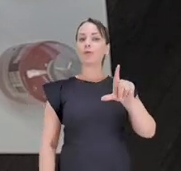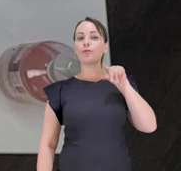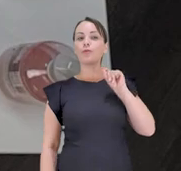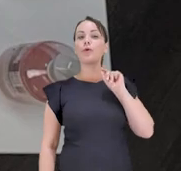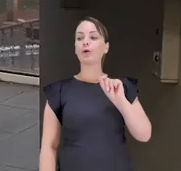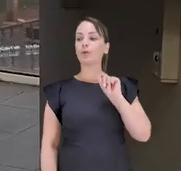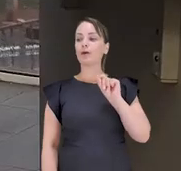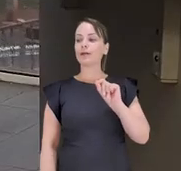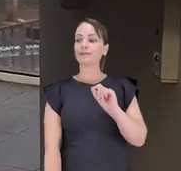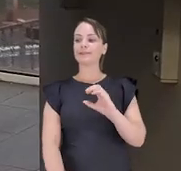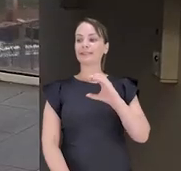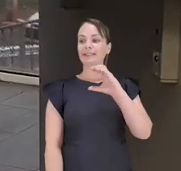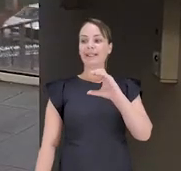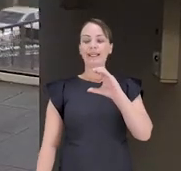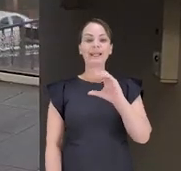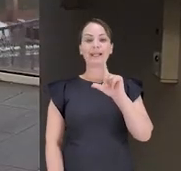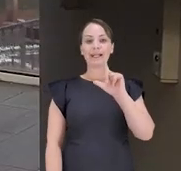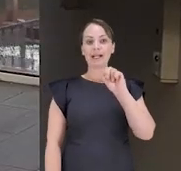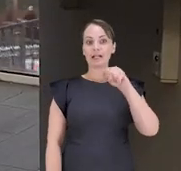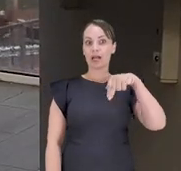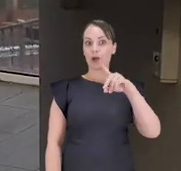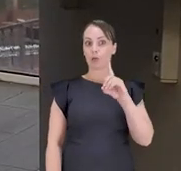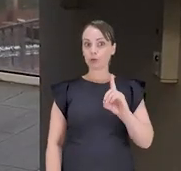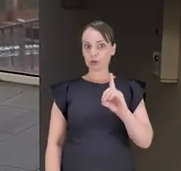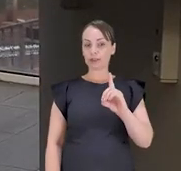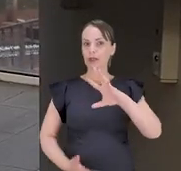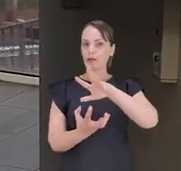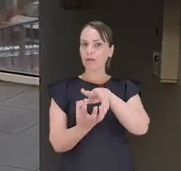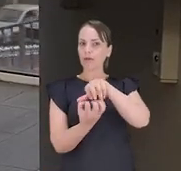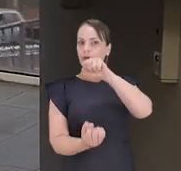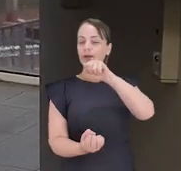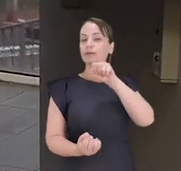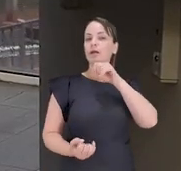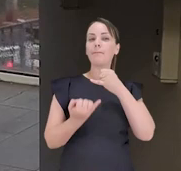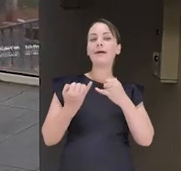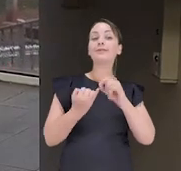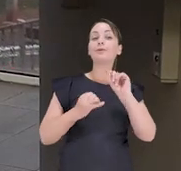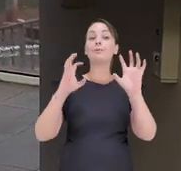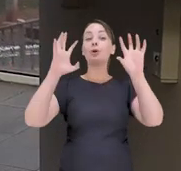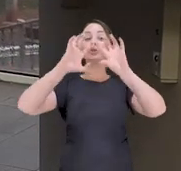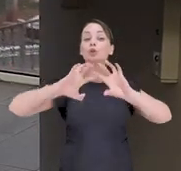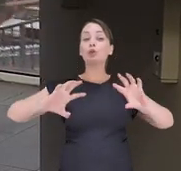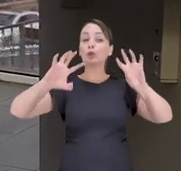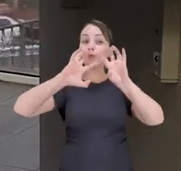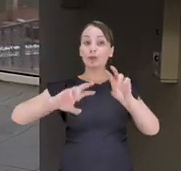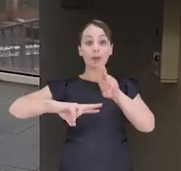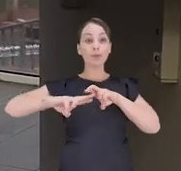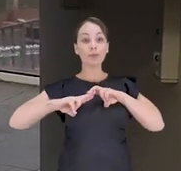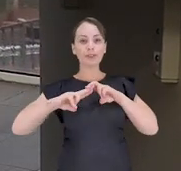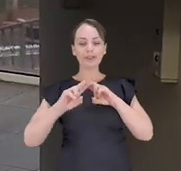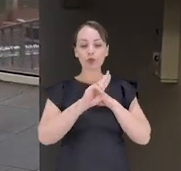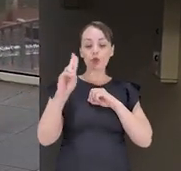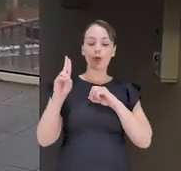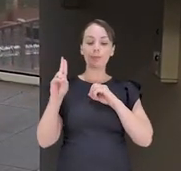é uma cloud slime. Uma cloud slime é parecida com uma nuvem, por isso é dado esse nome de cloud